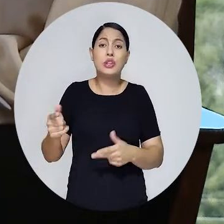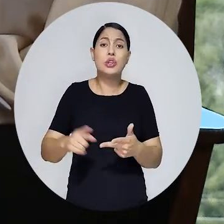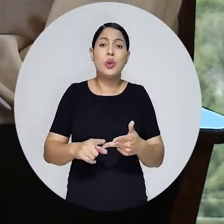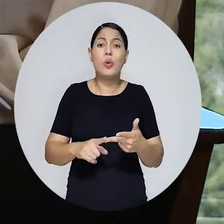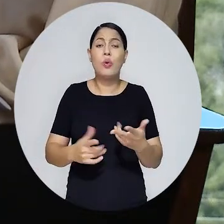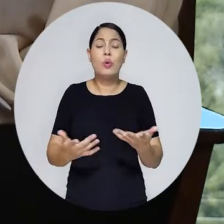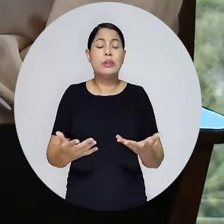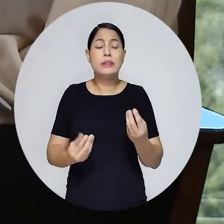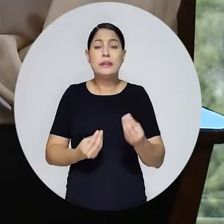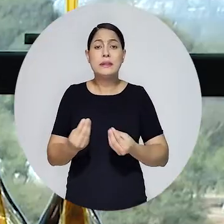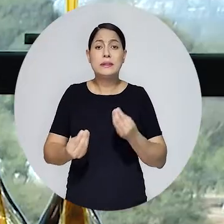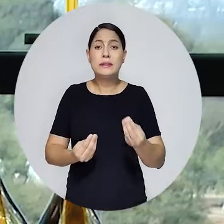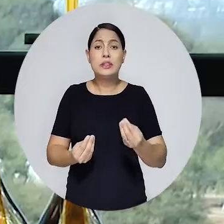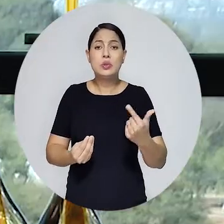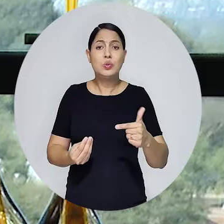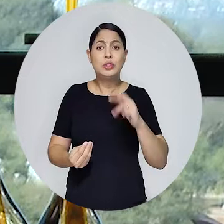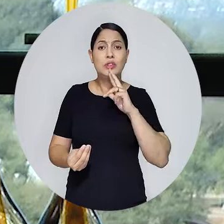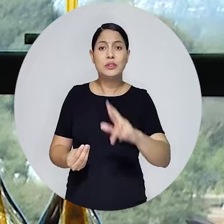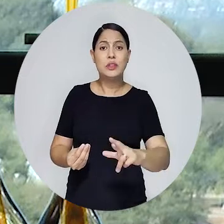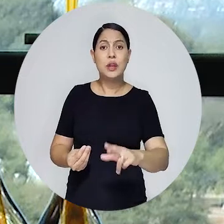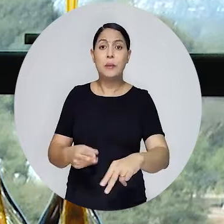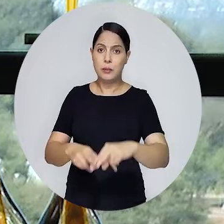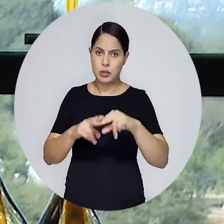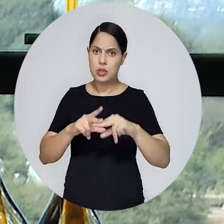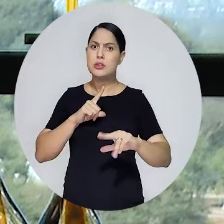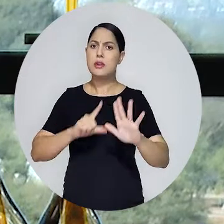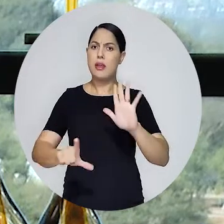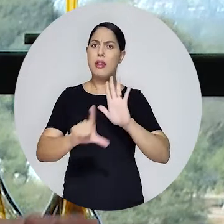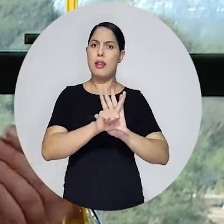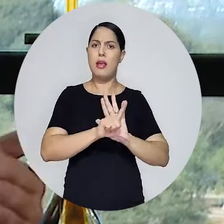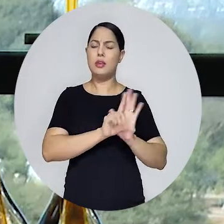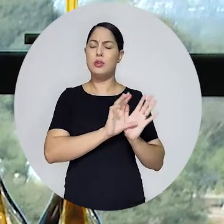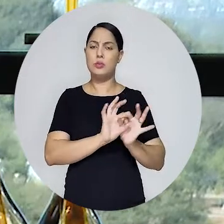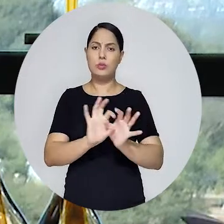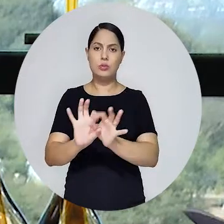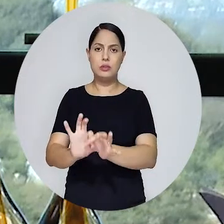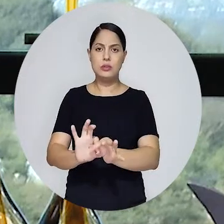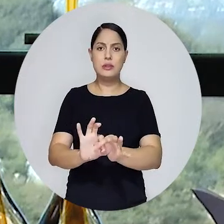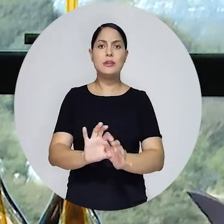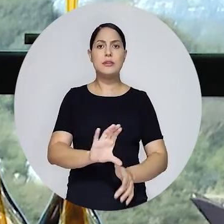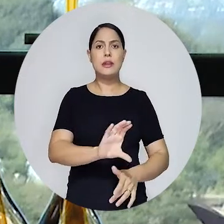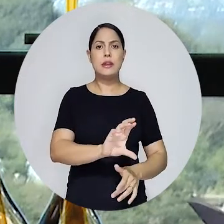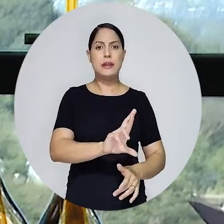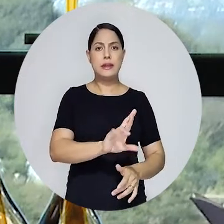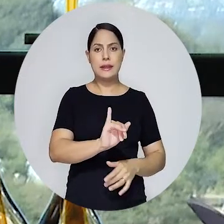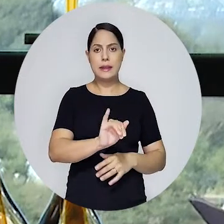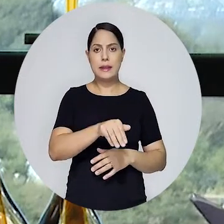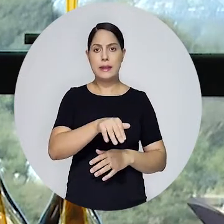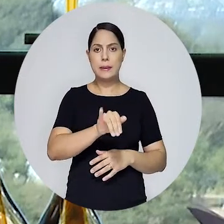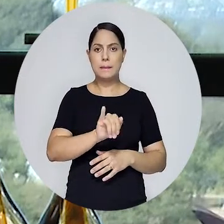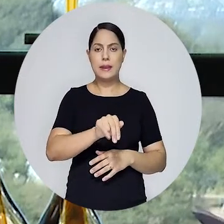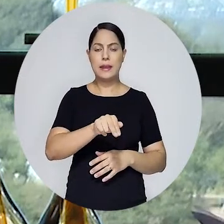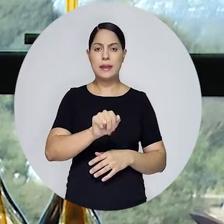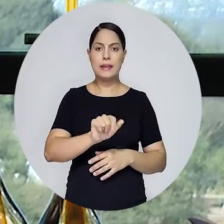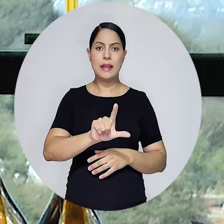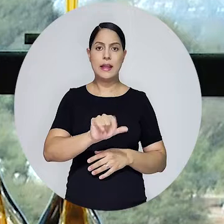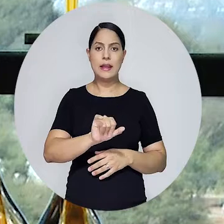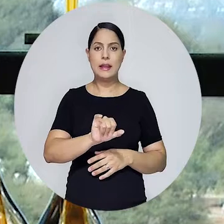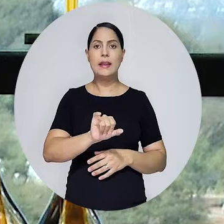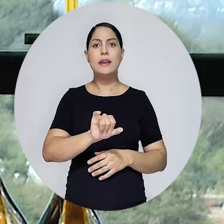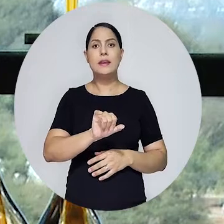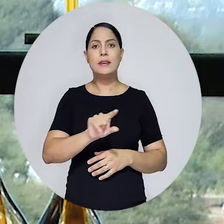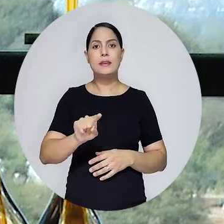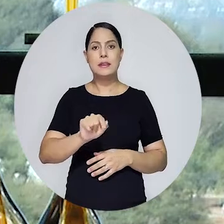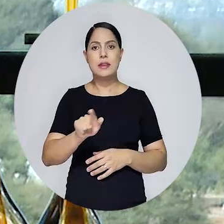OAB realizava aos órgãos competentes não tinham resultado. E por isso que nasce a lei de criminalização das prerrogativas. Esta é uma lei